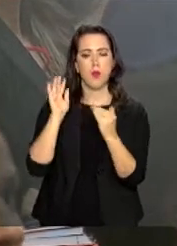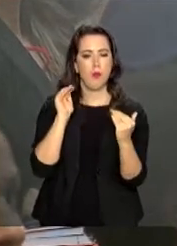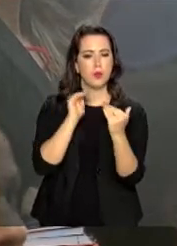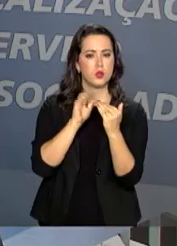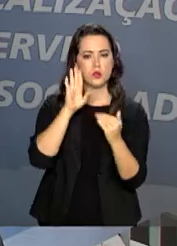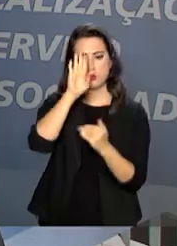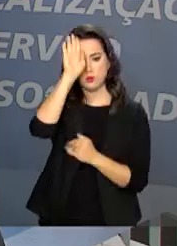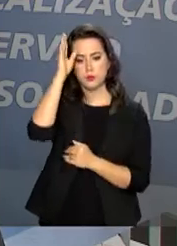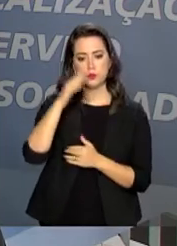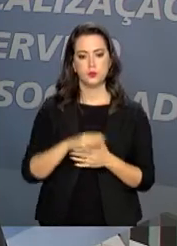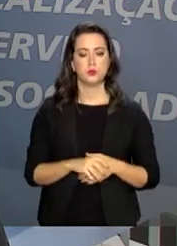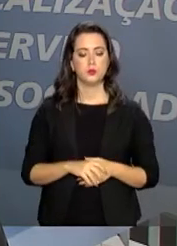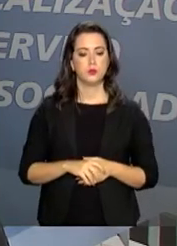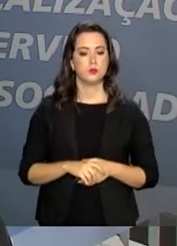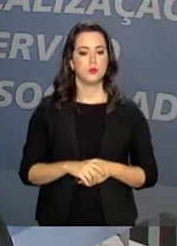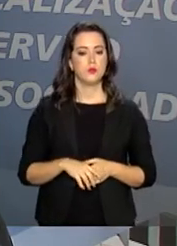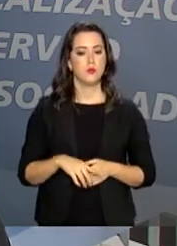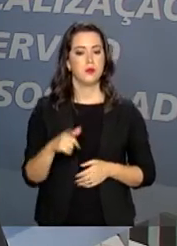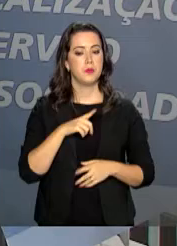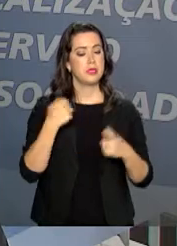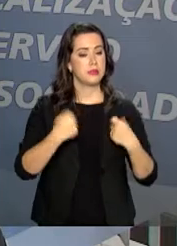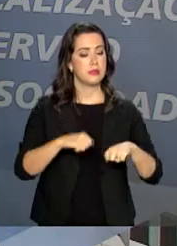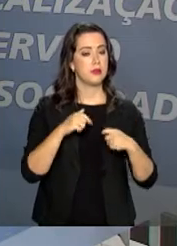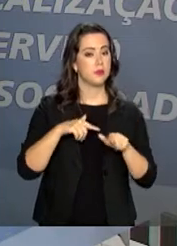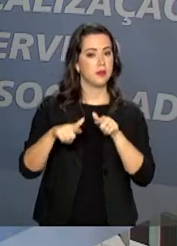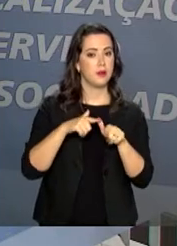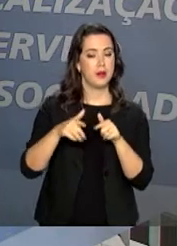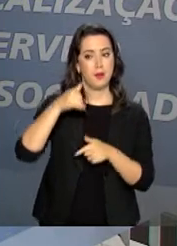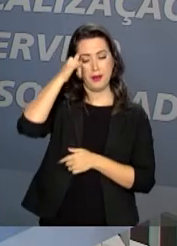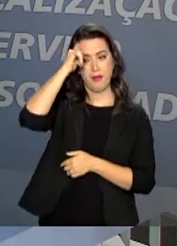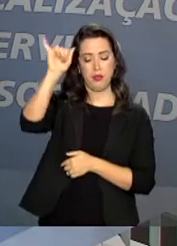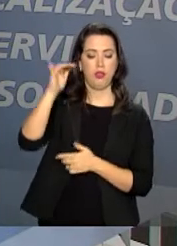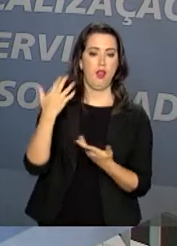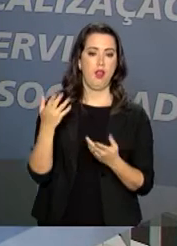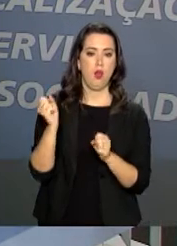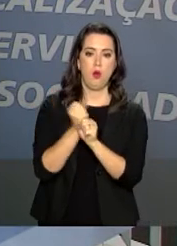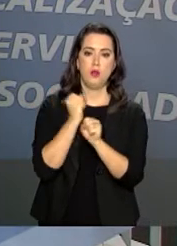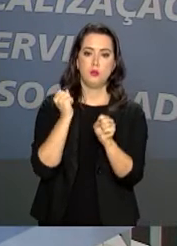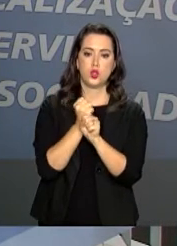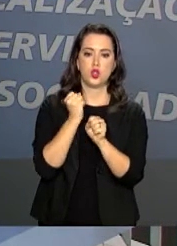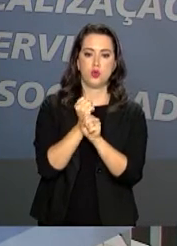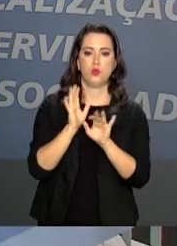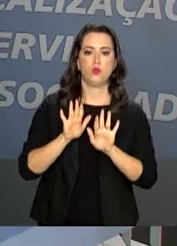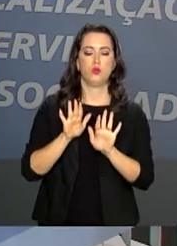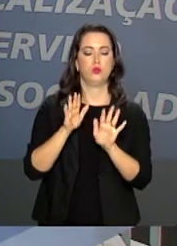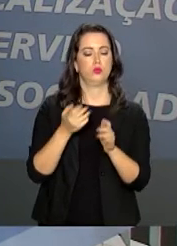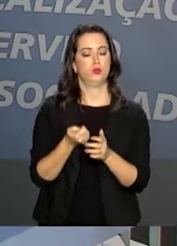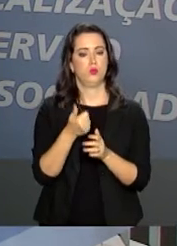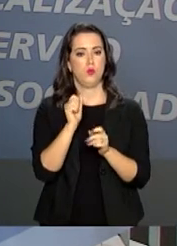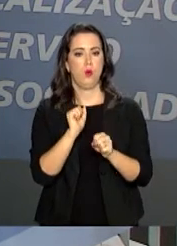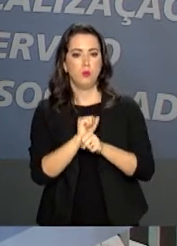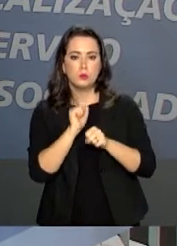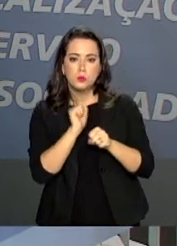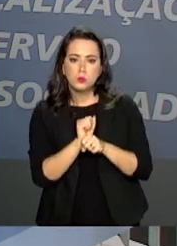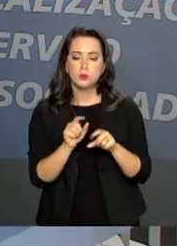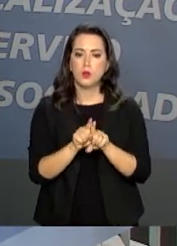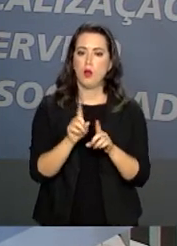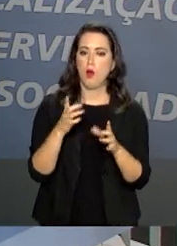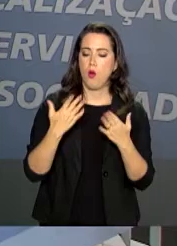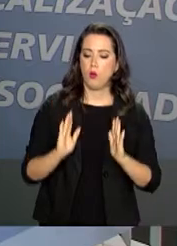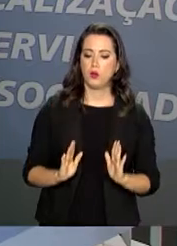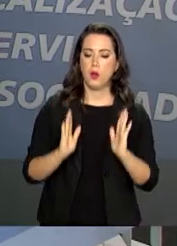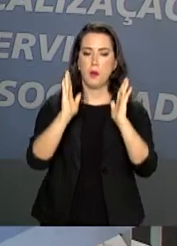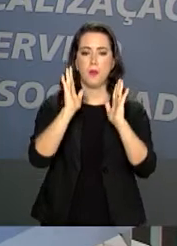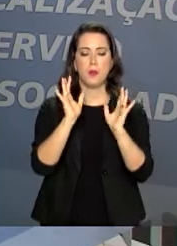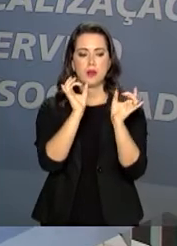foco nós temos que fazer um trabalho preventivo para evitar as obras inacabadas e prédios abandonados e também